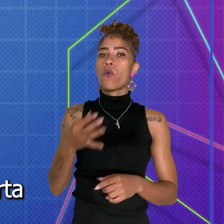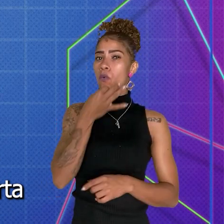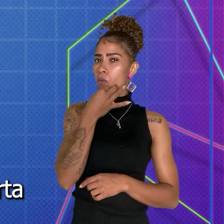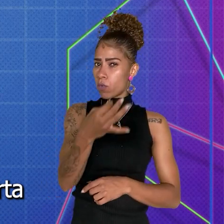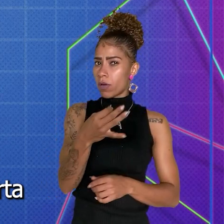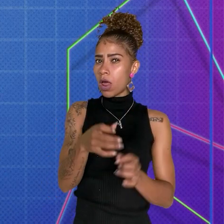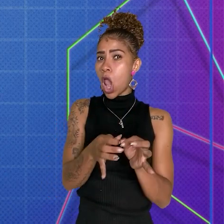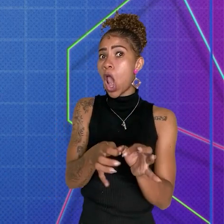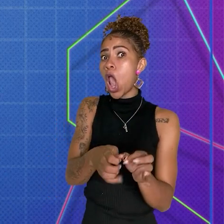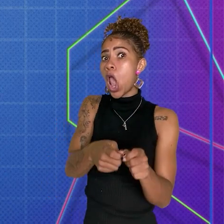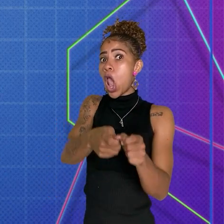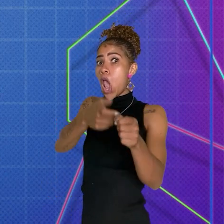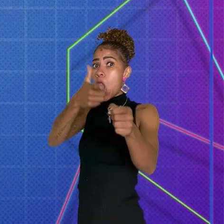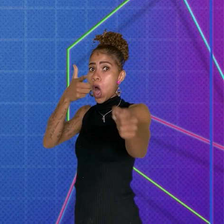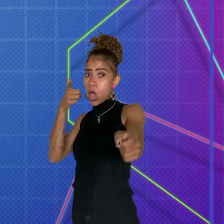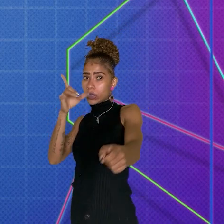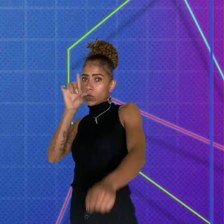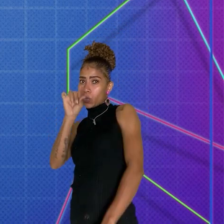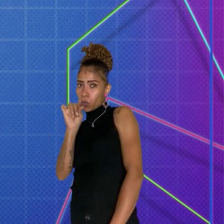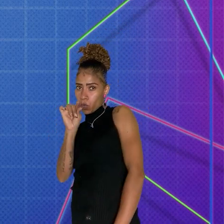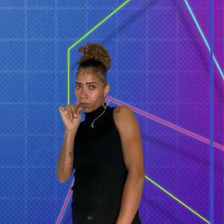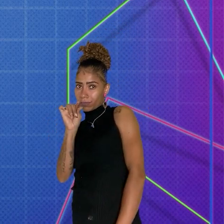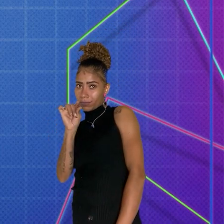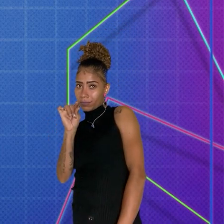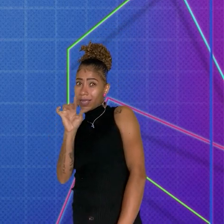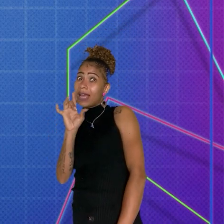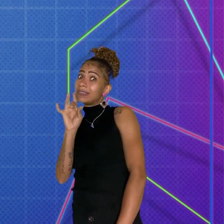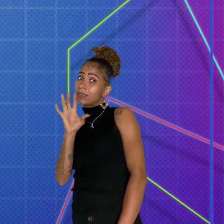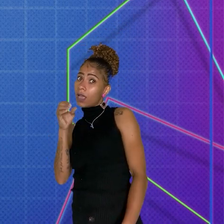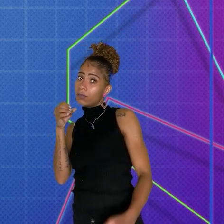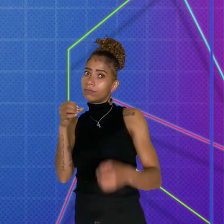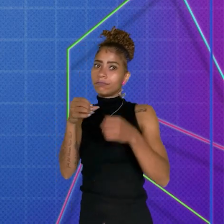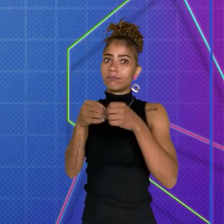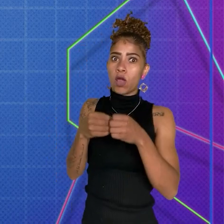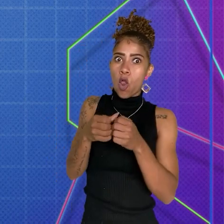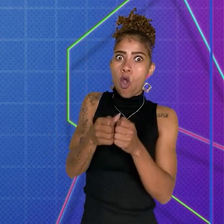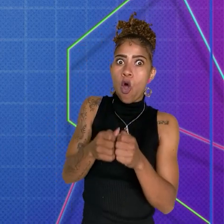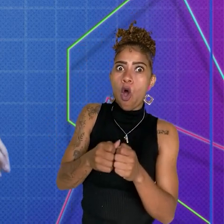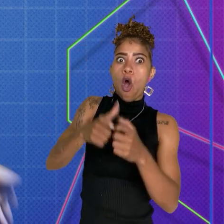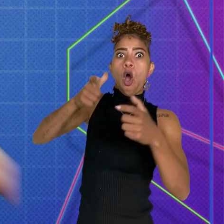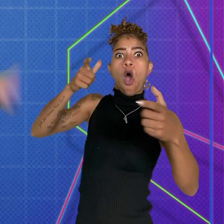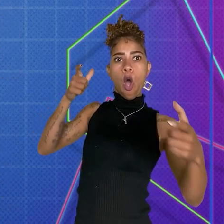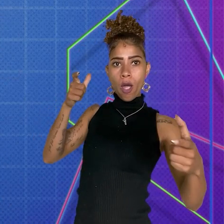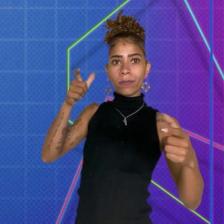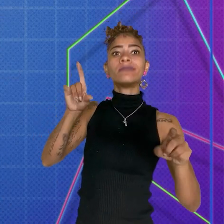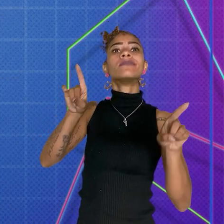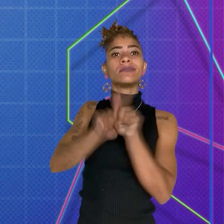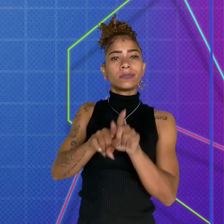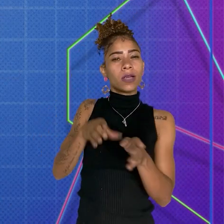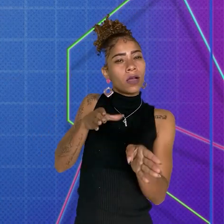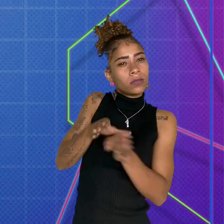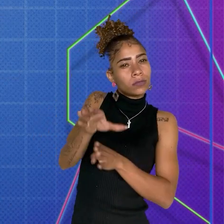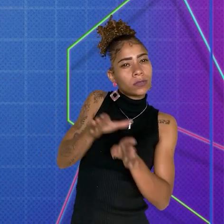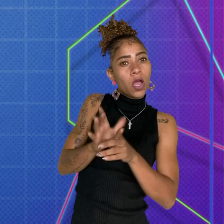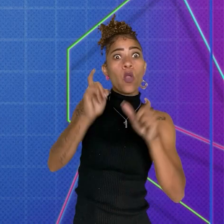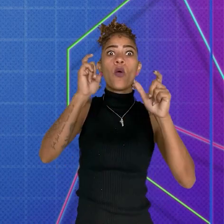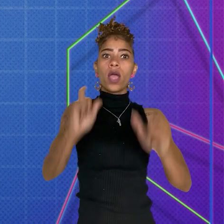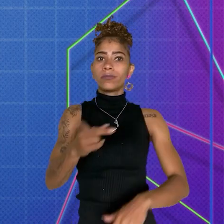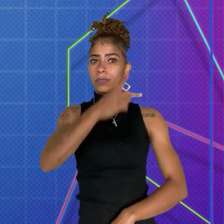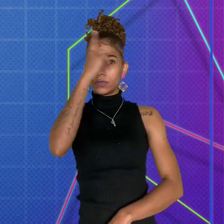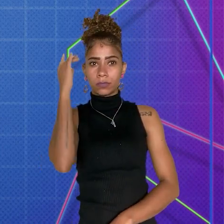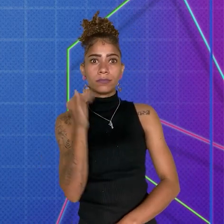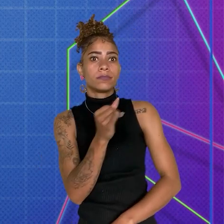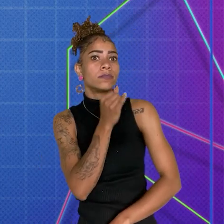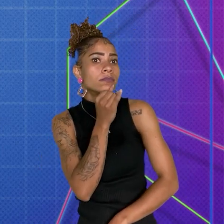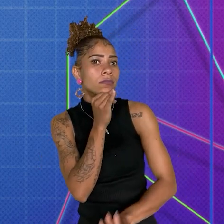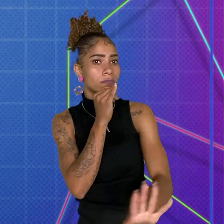de um tiro a uma certa distância seria mais baixo do que o som de um tiro mais próximo. Os efeitos sonoros também podem ser utilizados para indicar a localização de uma